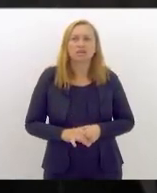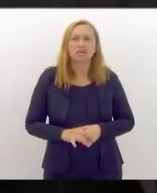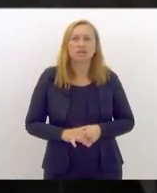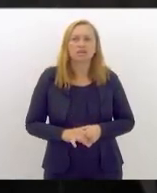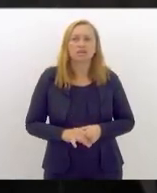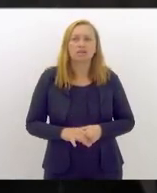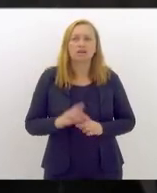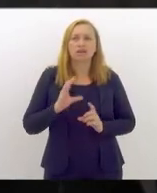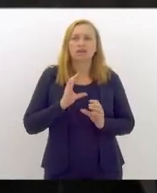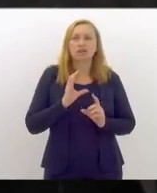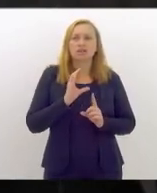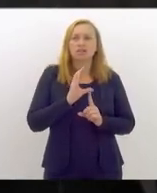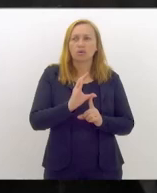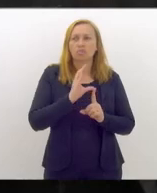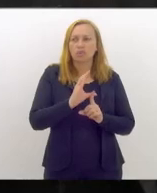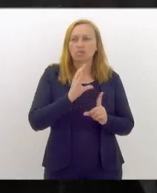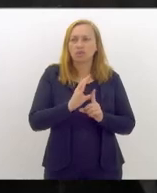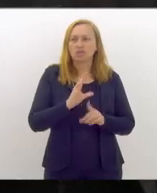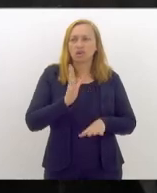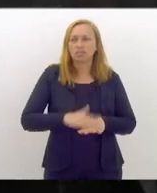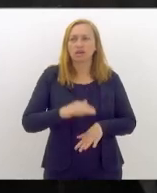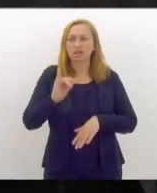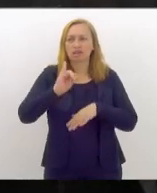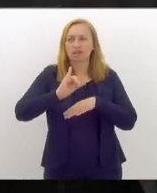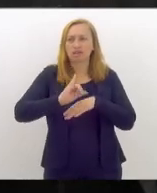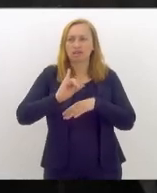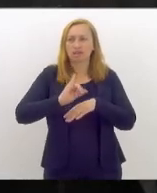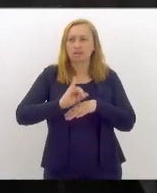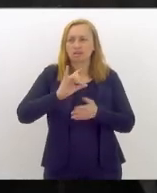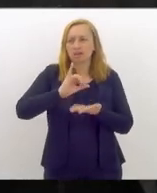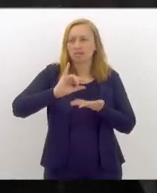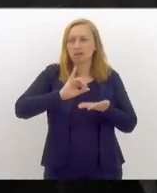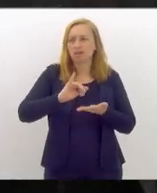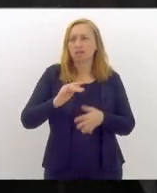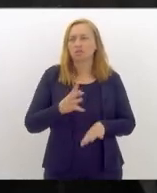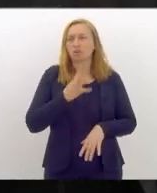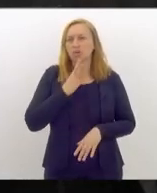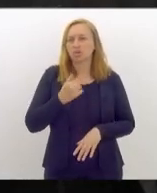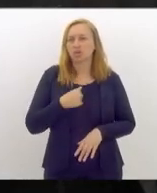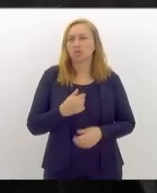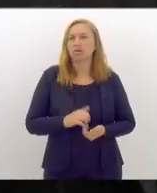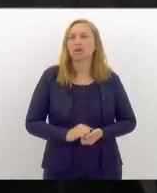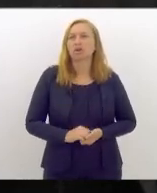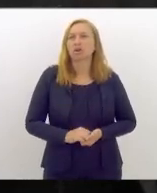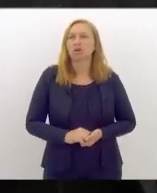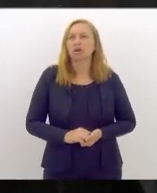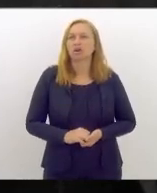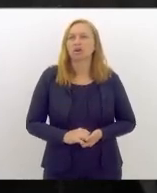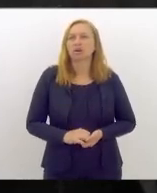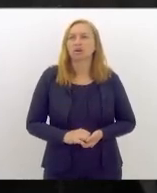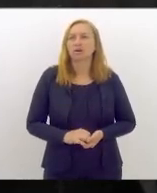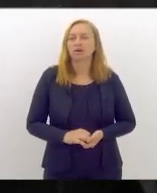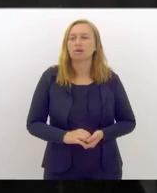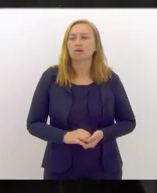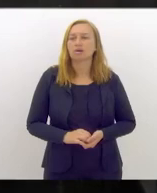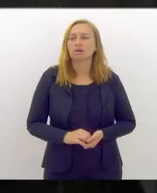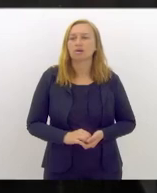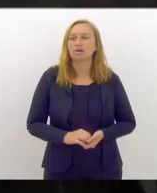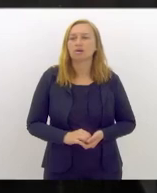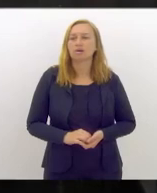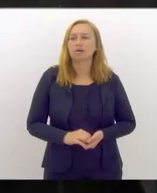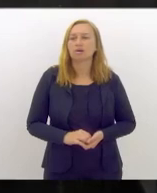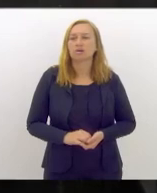o comunista mais capitalista que eu conheço tá gente Mas então